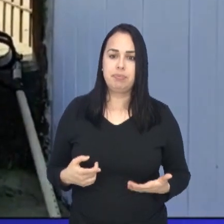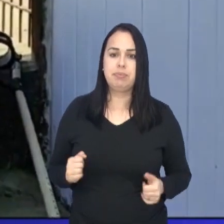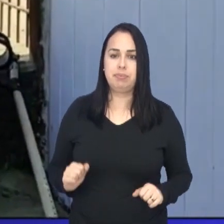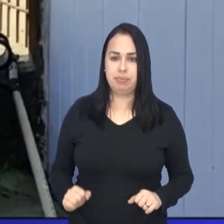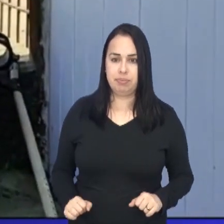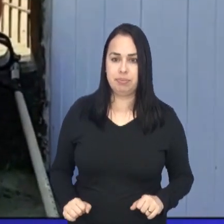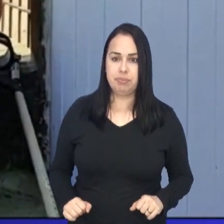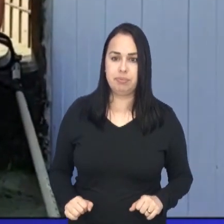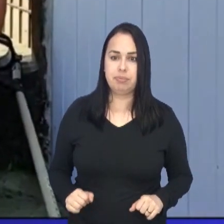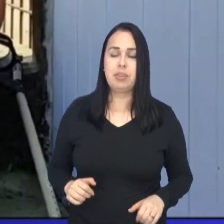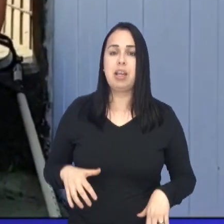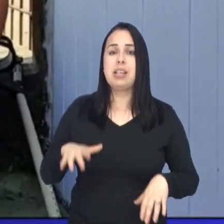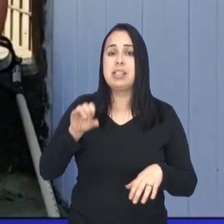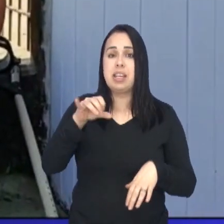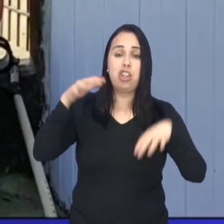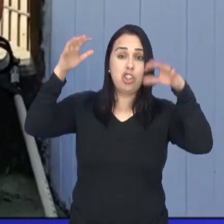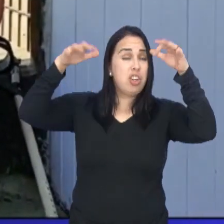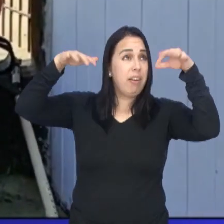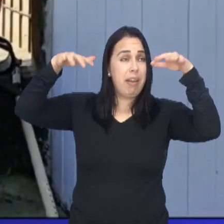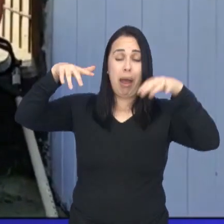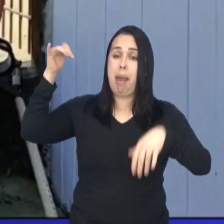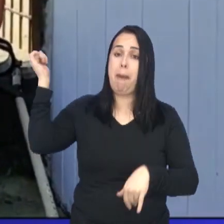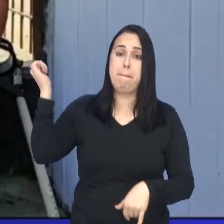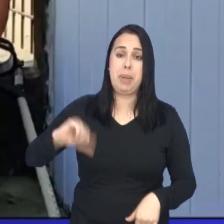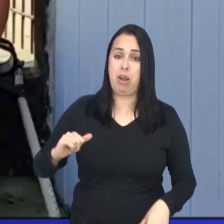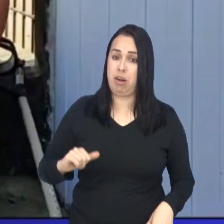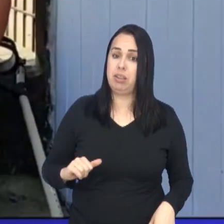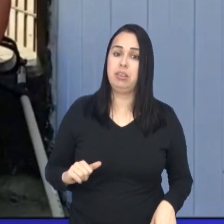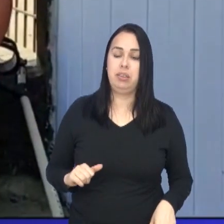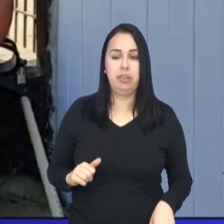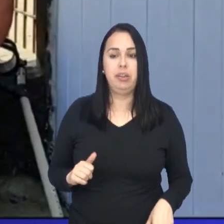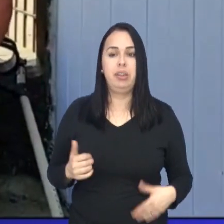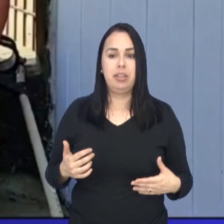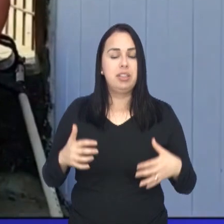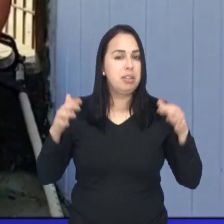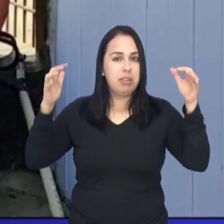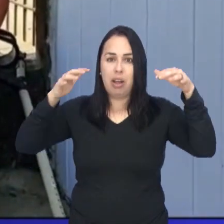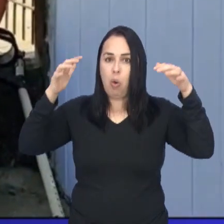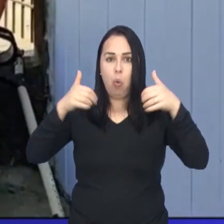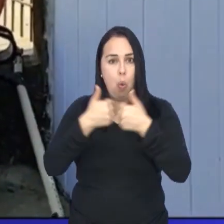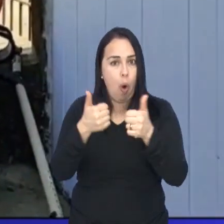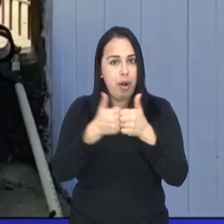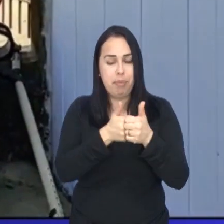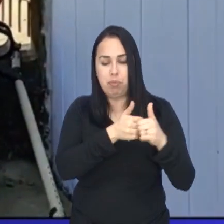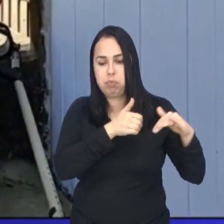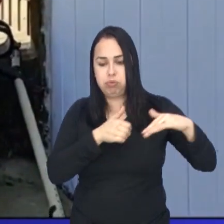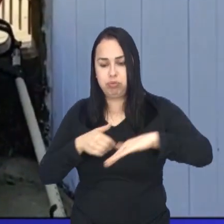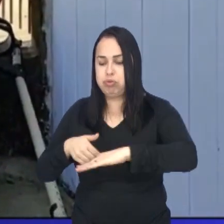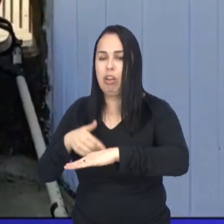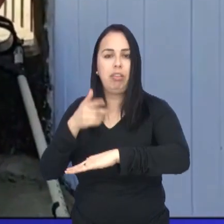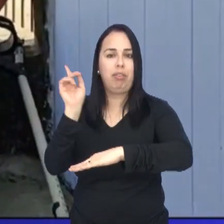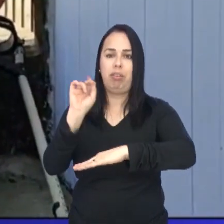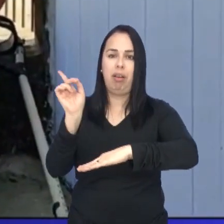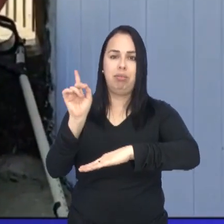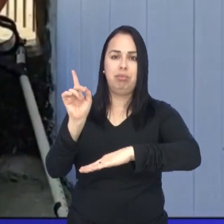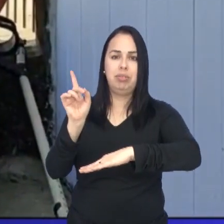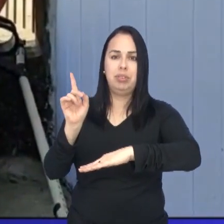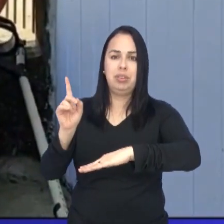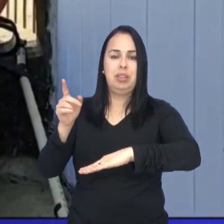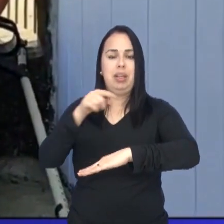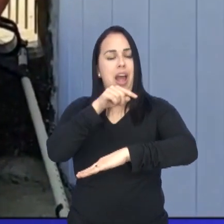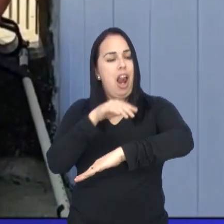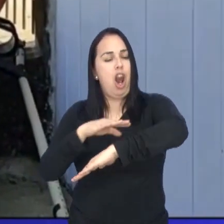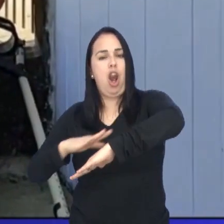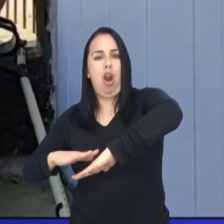Estiver chovendo também. Quando está chovendo, fica lá em cima. Tem que descer a chuva todinha para lá embaixo. Estiver chovendo. O bondão não desce, para lá em cima mesmo que está parado. Você tem que descer na chuva